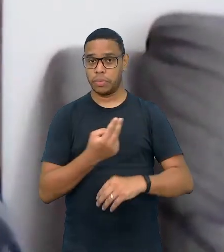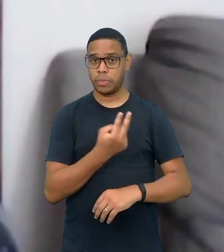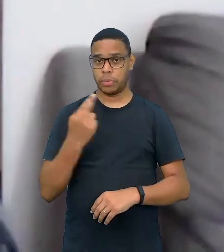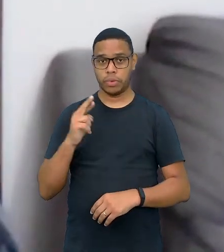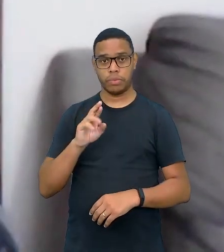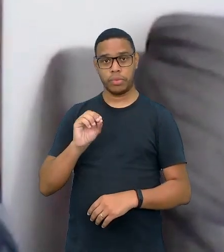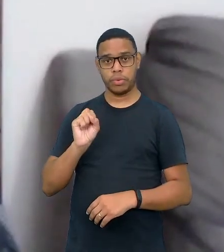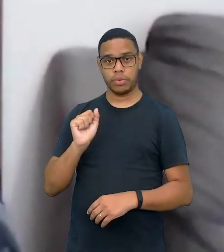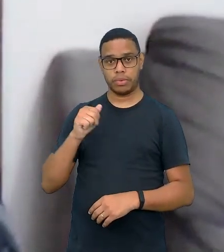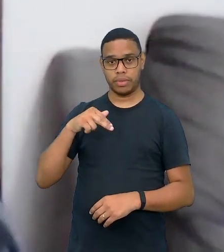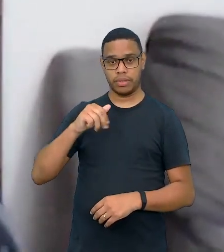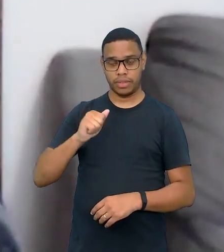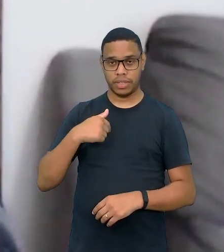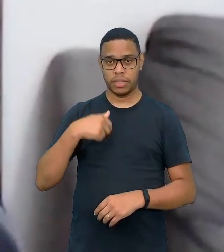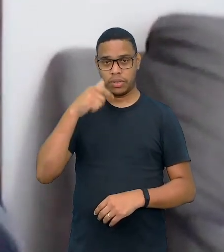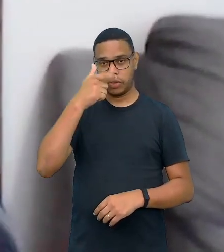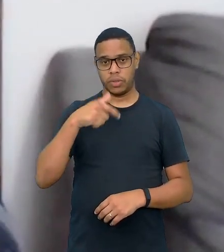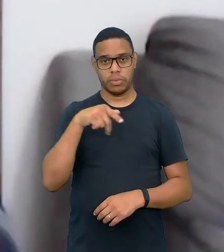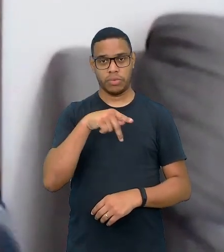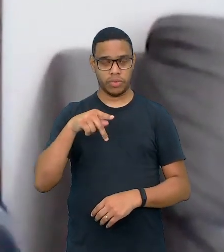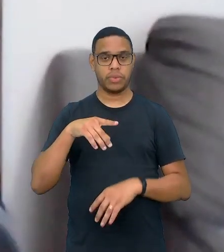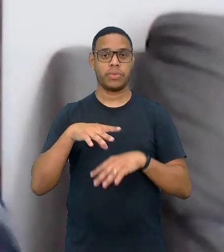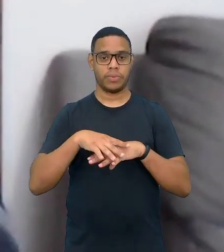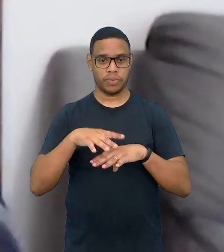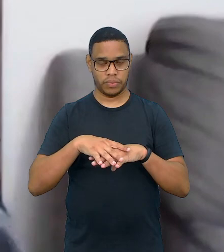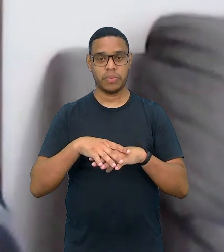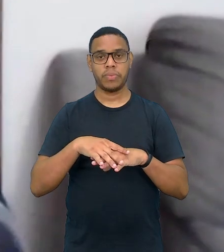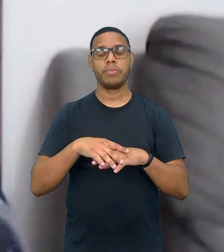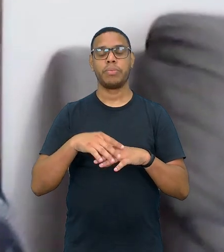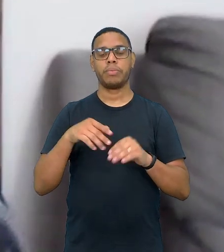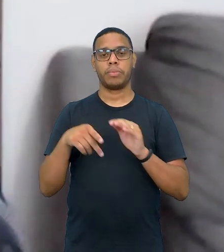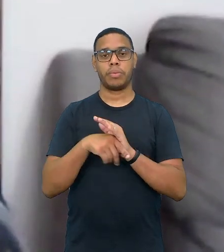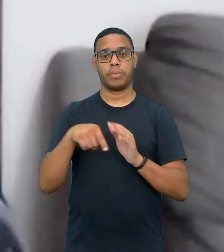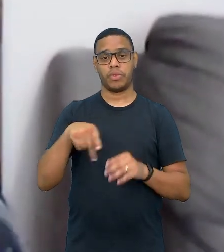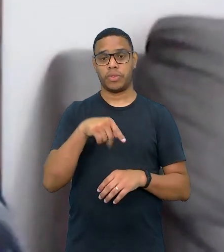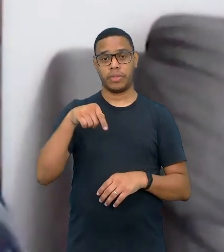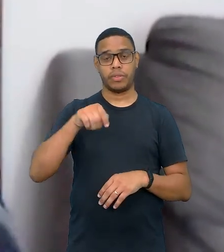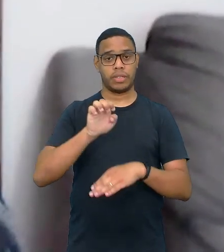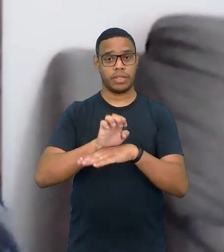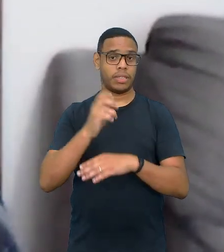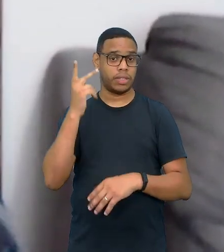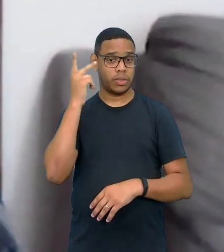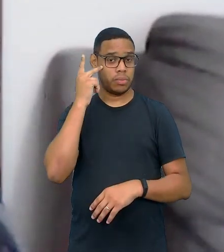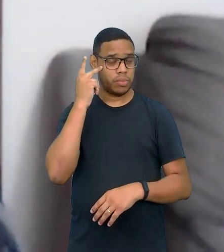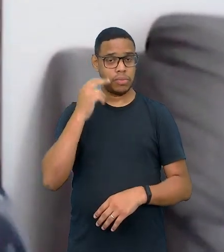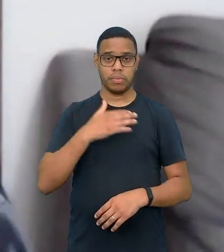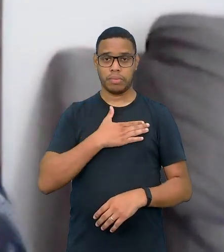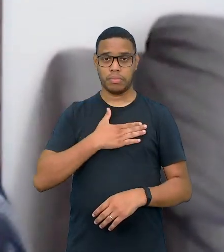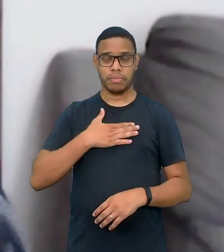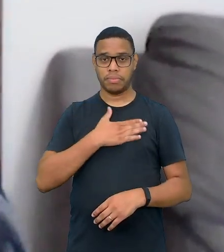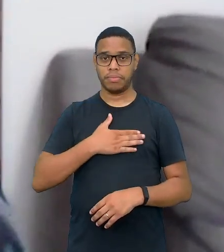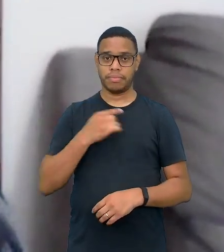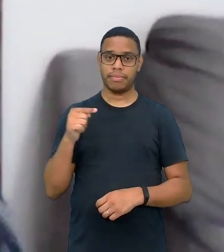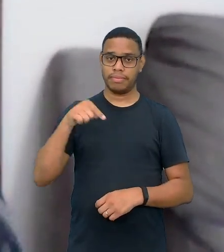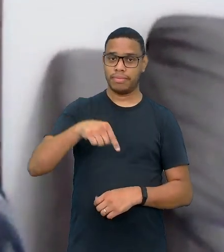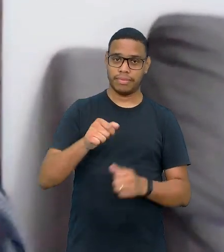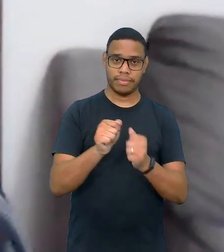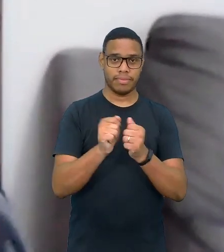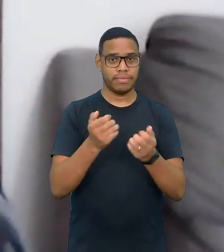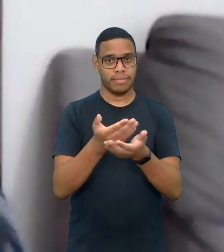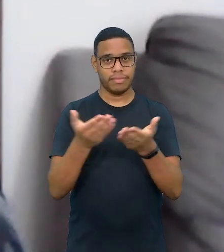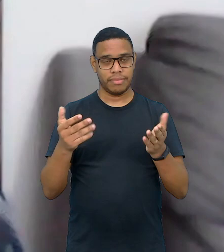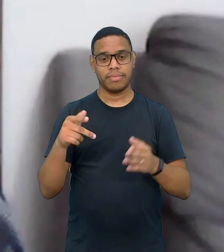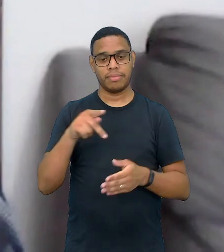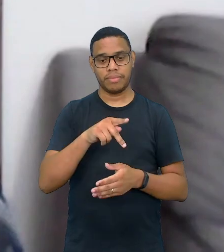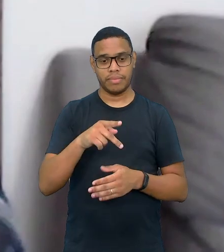professora de matemática, né, aposentada da rede do Estado de São Paulo, e é uma honra muito grande estar aqui com vocês, os professores